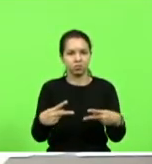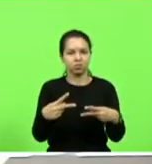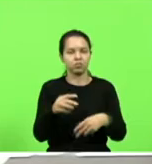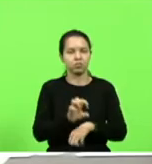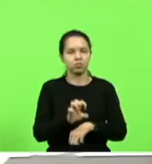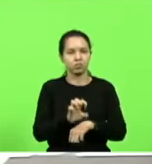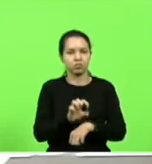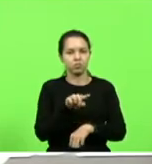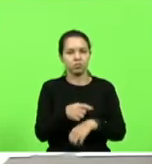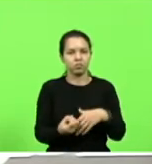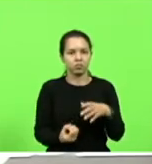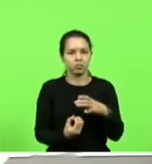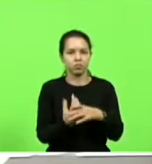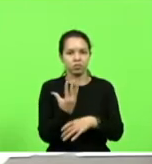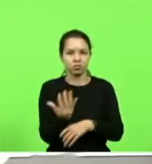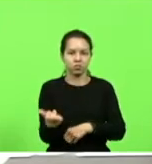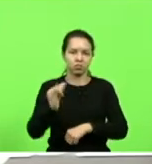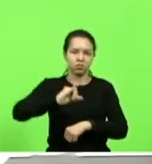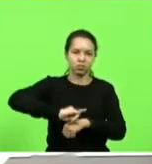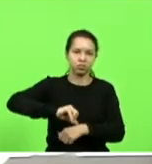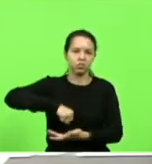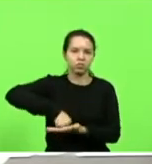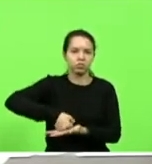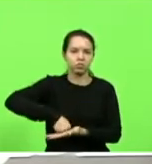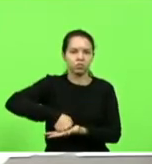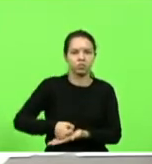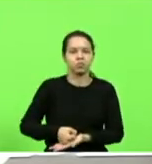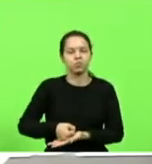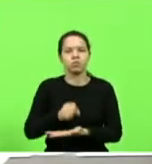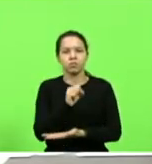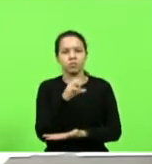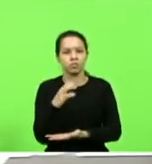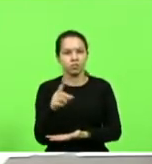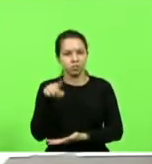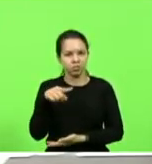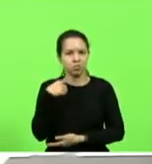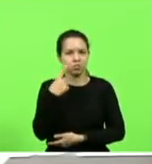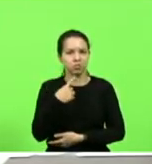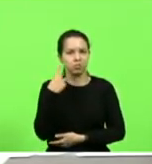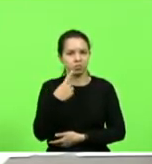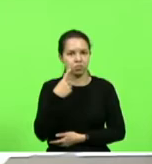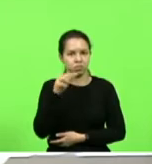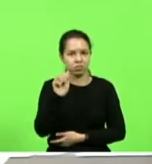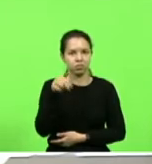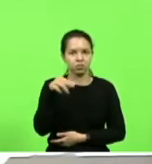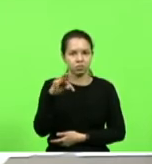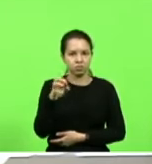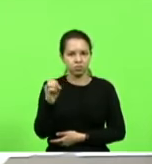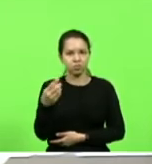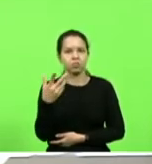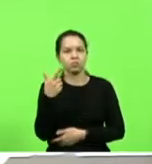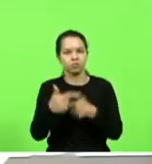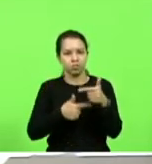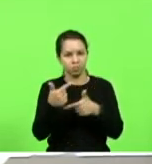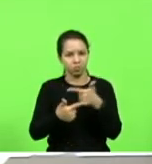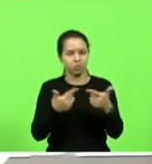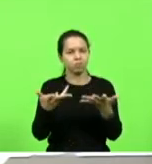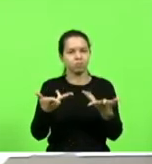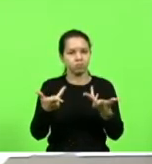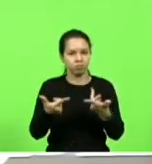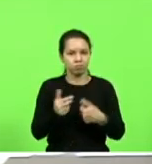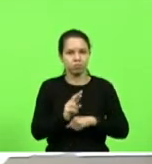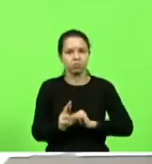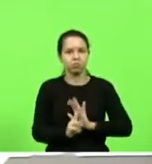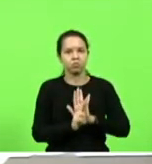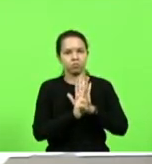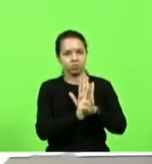capital do alho em Santa Catarina foi, então, o deputado Onofre Santo Agostinho, que fez um excelente trabalho, representou